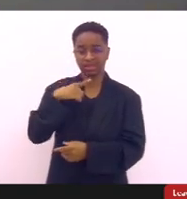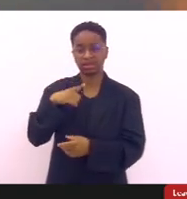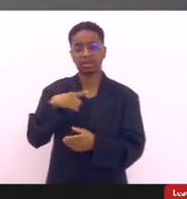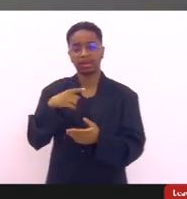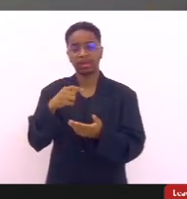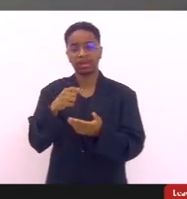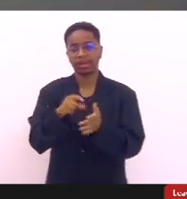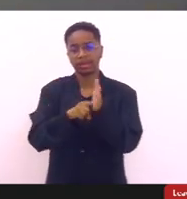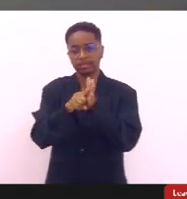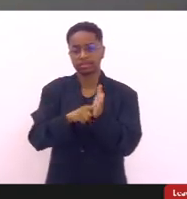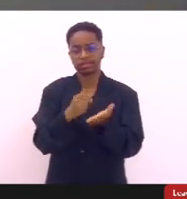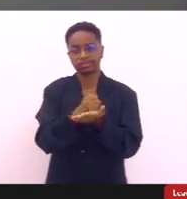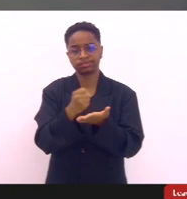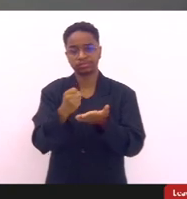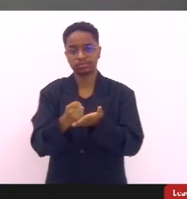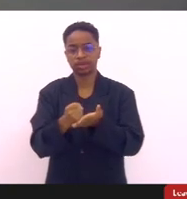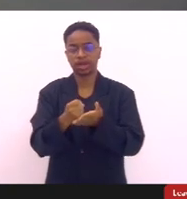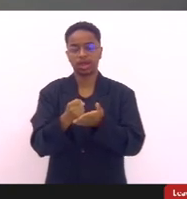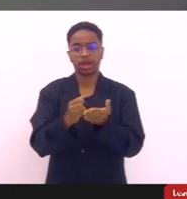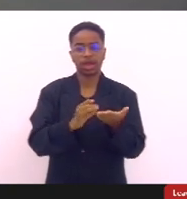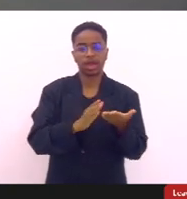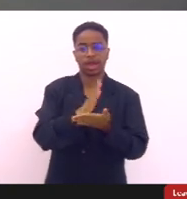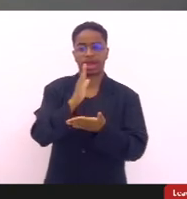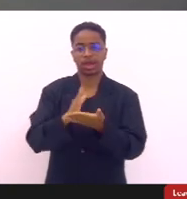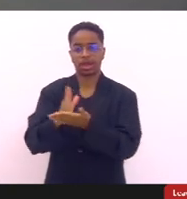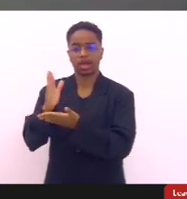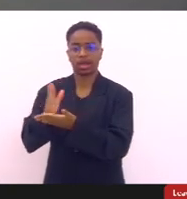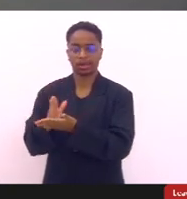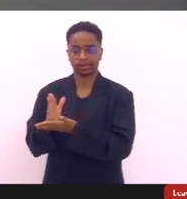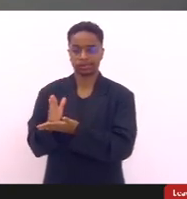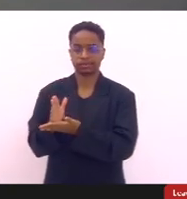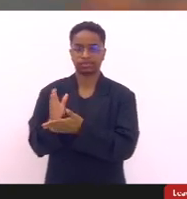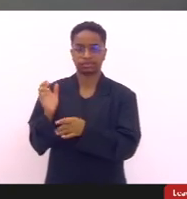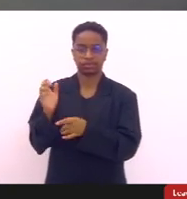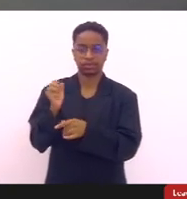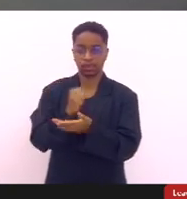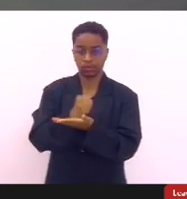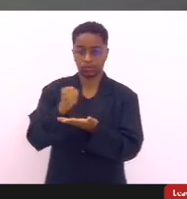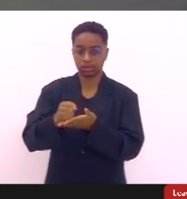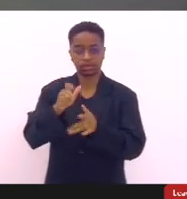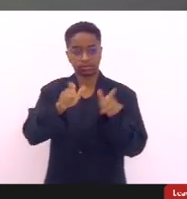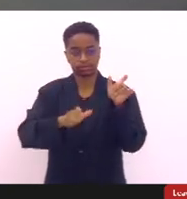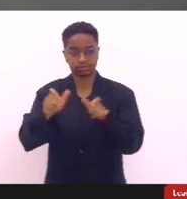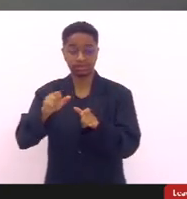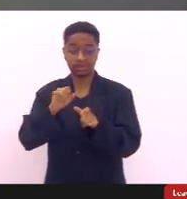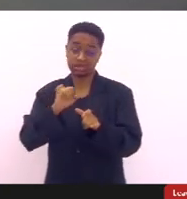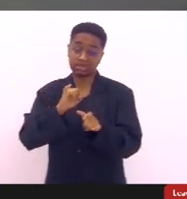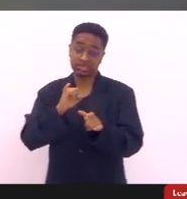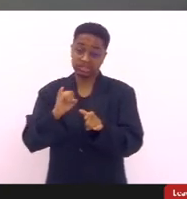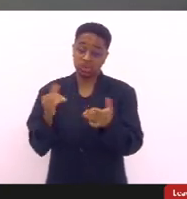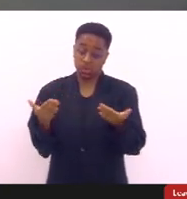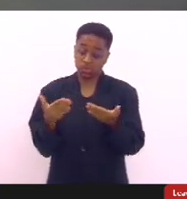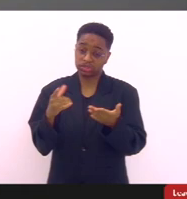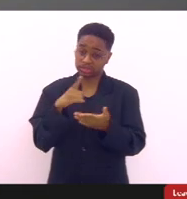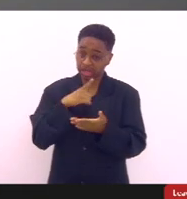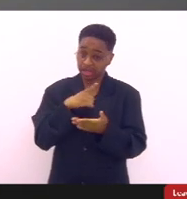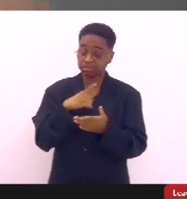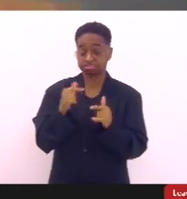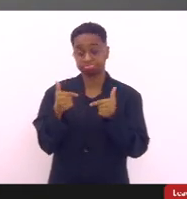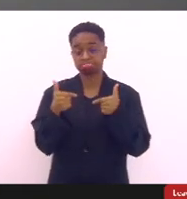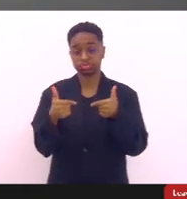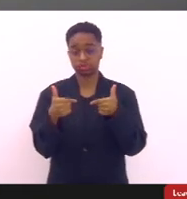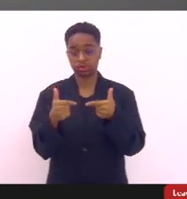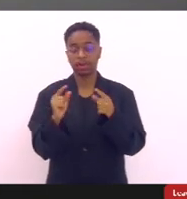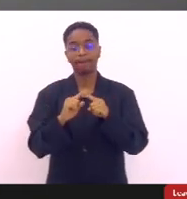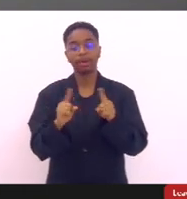exame periódico do trabalhador. Hoje em dia, não creio que exista. Teremos sorte, se existir, ficarei feliz. Mas,